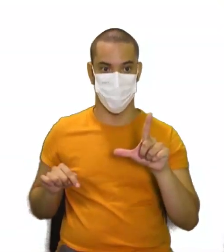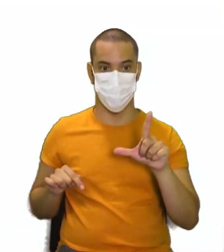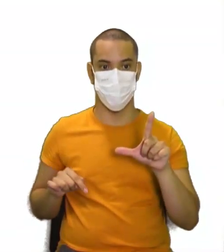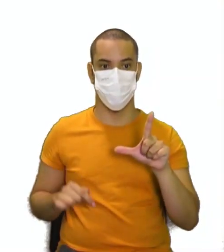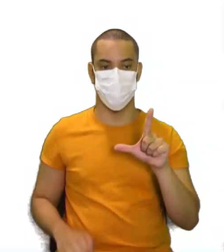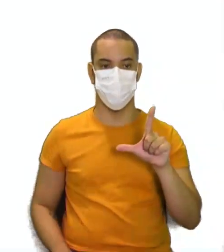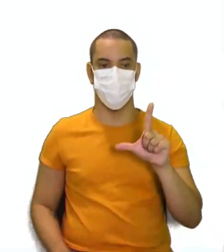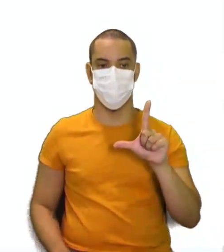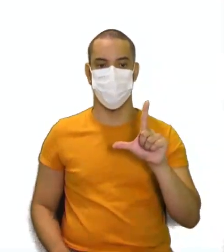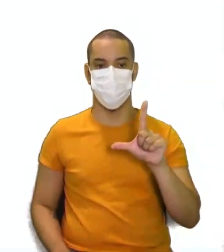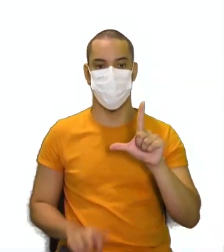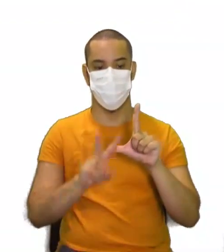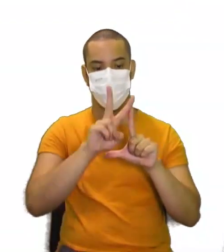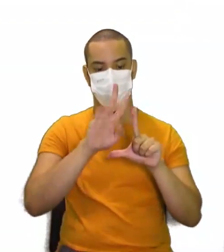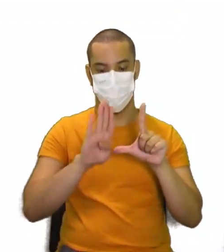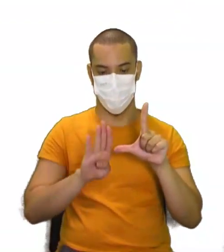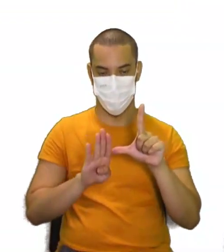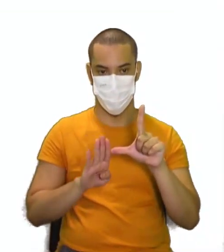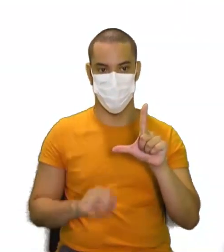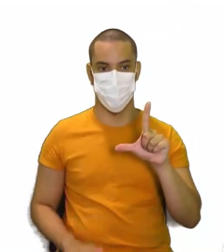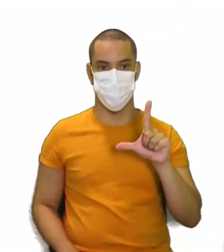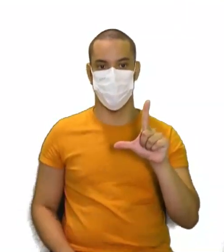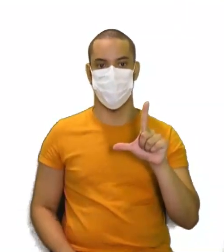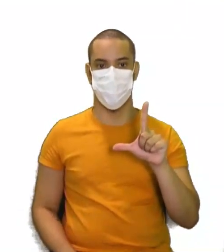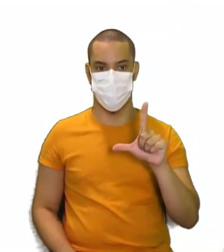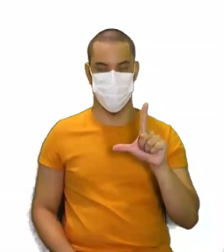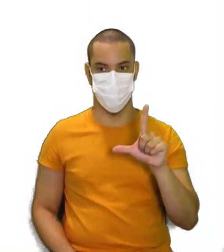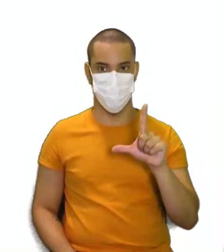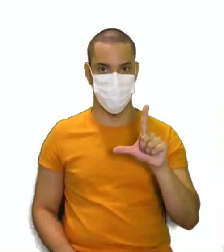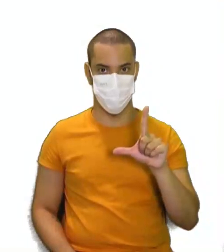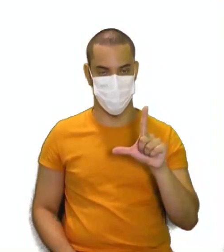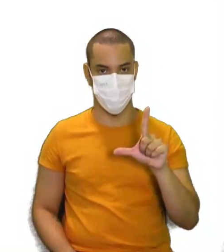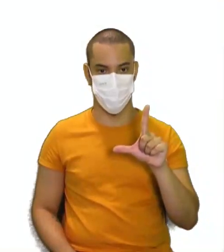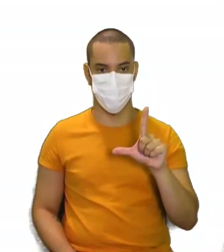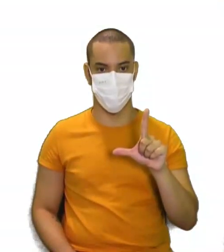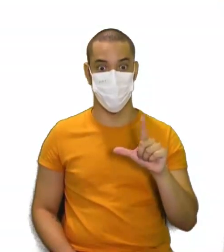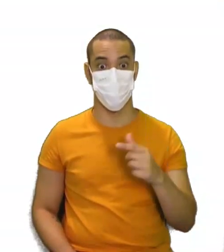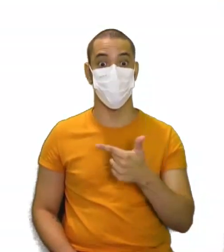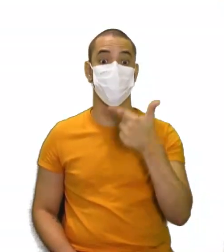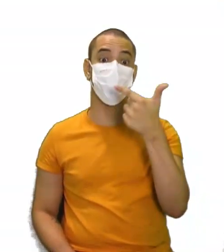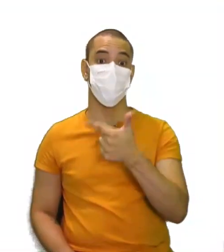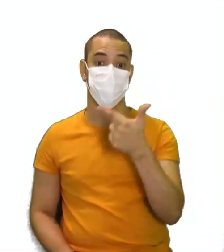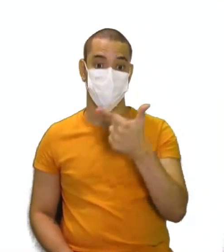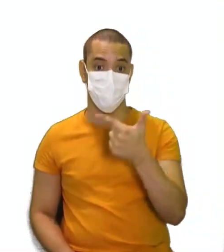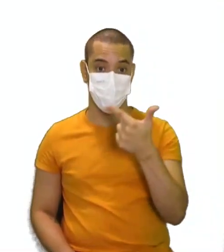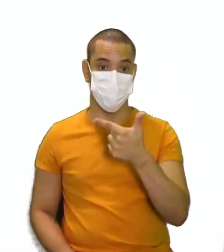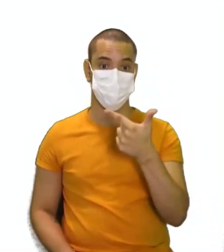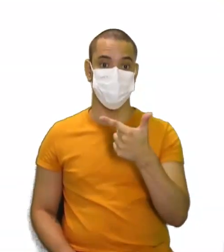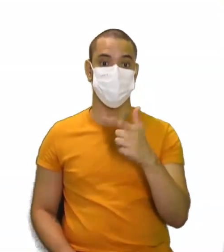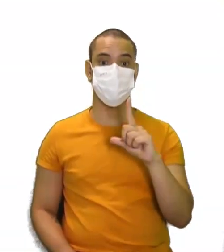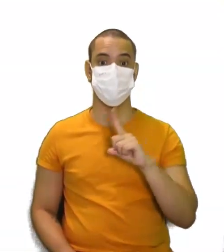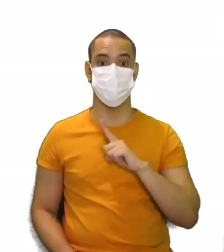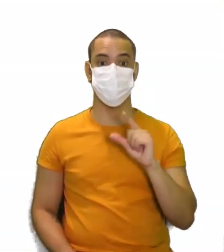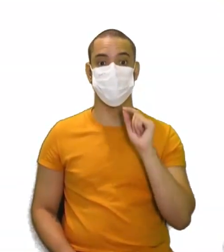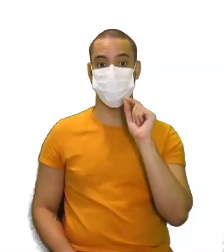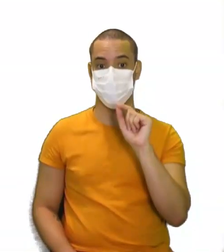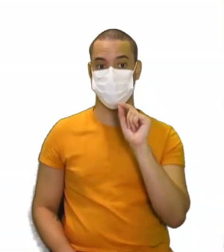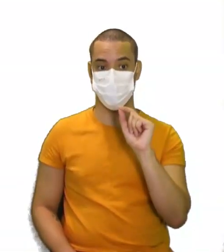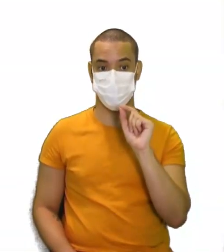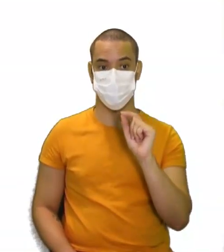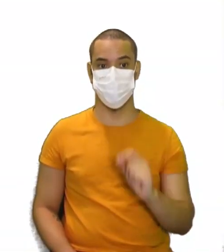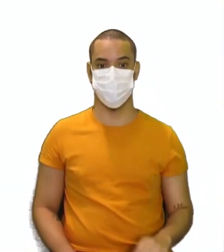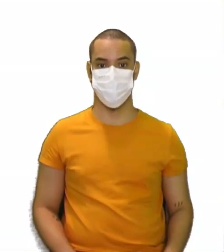velocidade e campo, tá vendo aí? Perpendiculares. 2, aí você tem que observar o